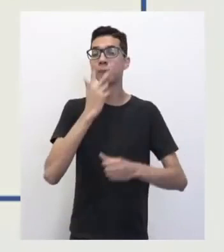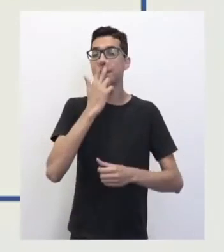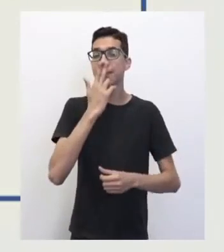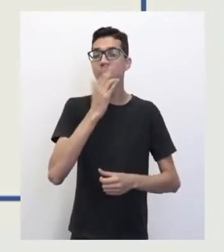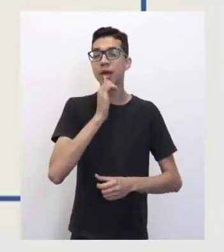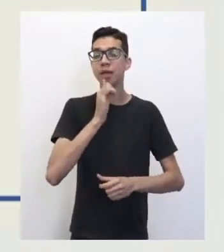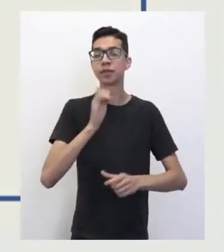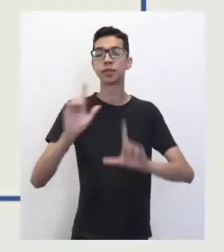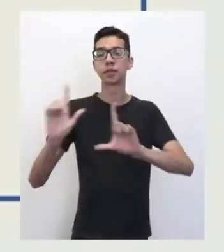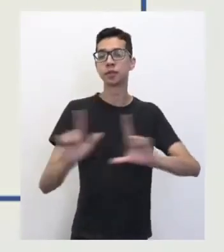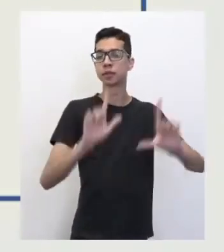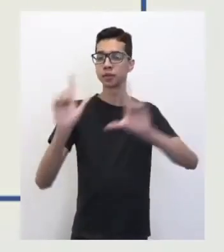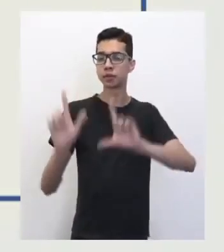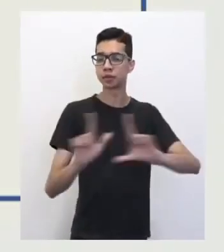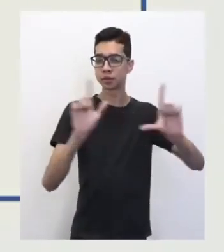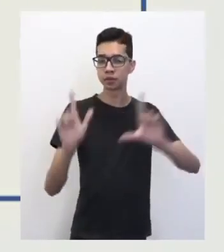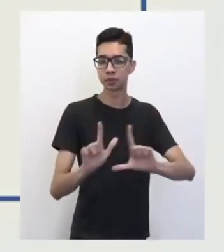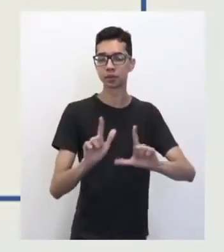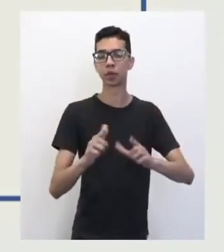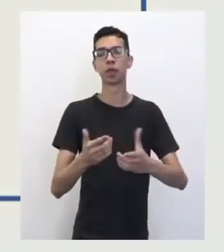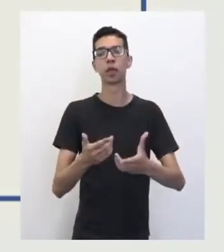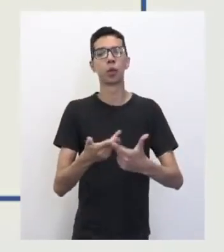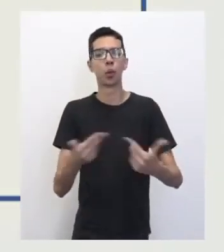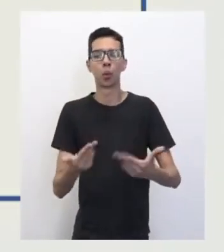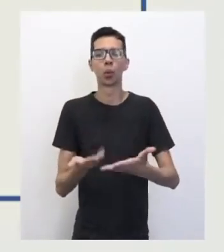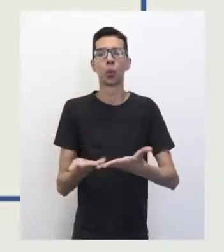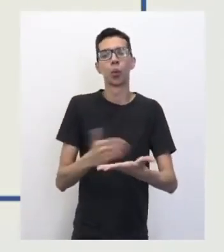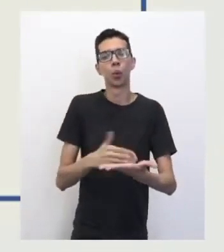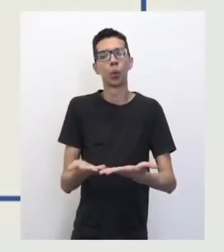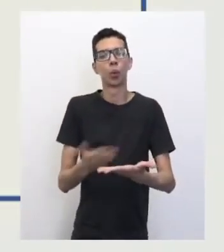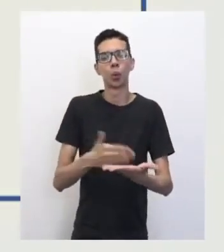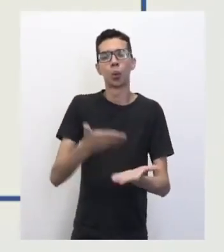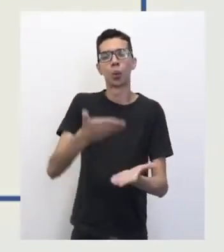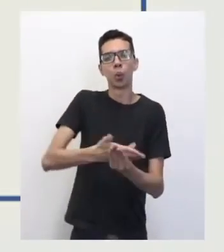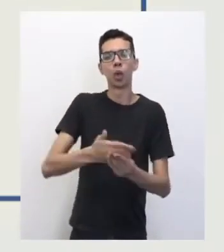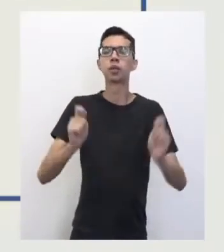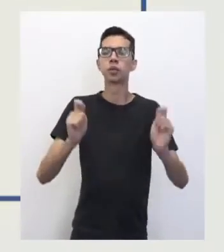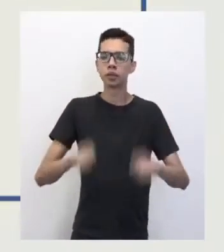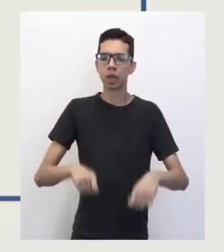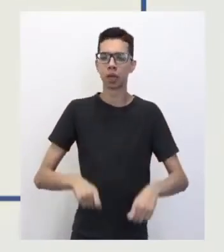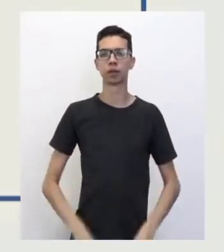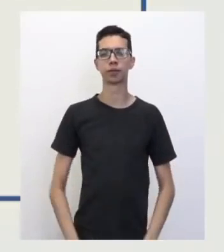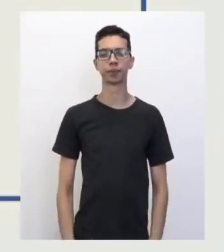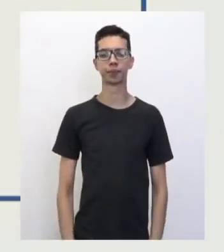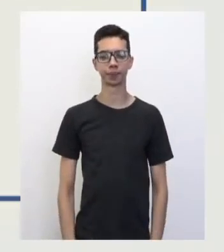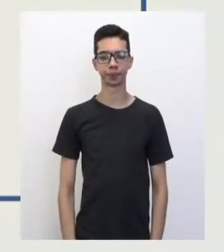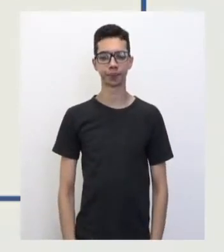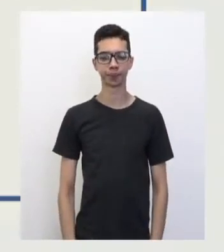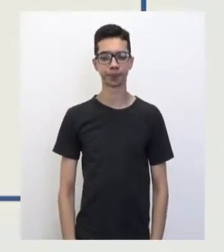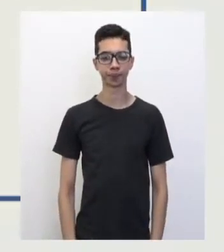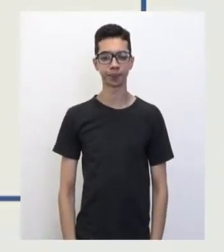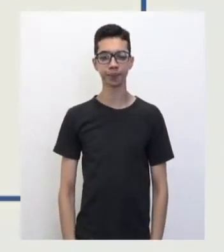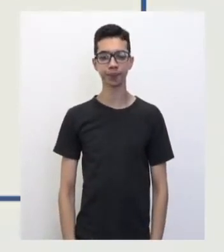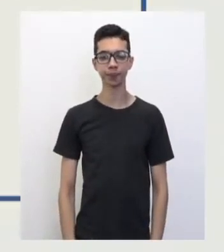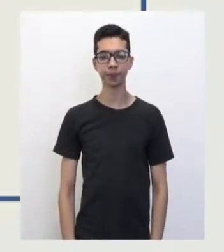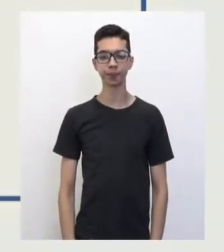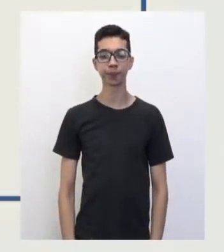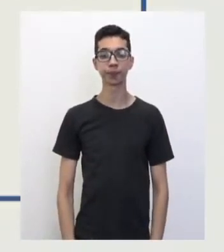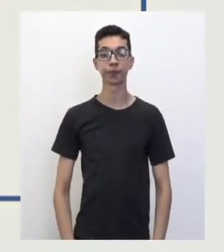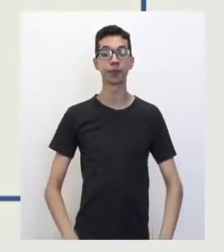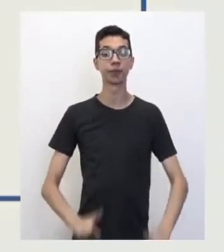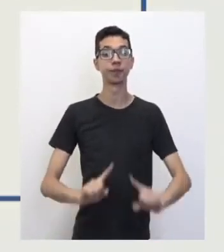uma marca que vai reforçar uma ideia, né? Que vai enfatizar, né? O que é claro?